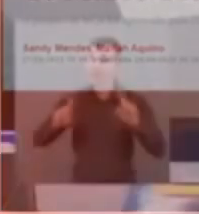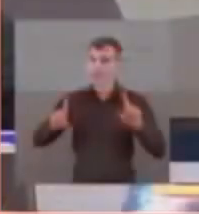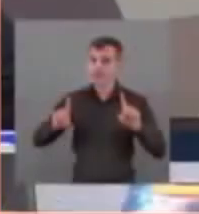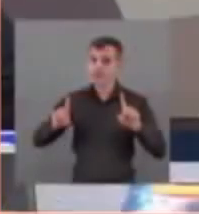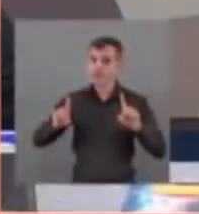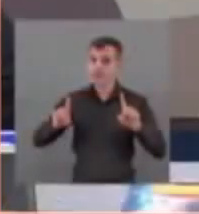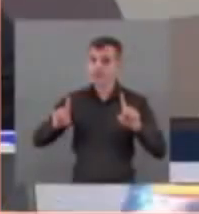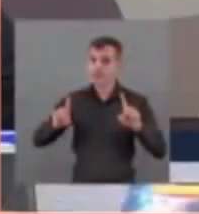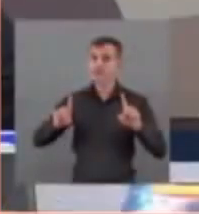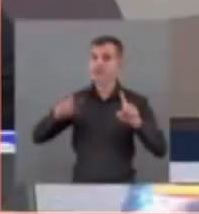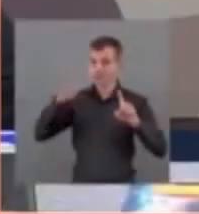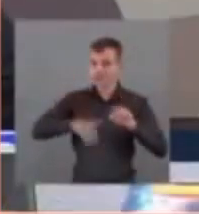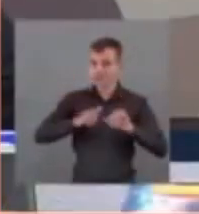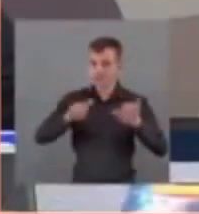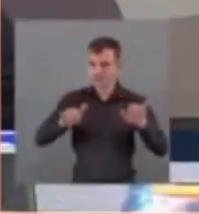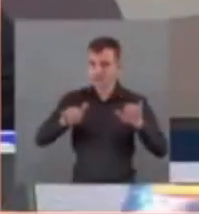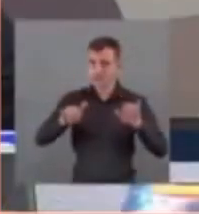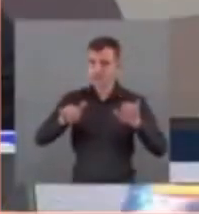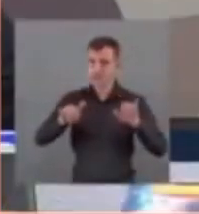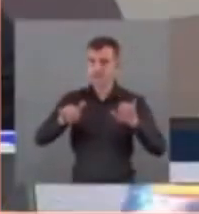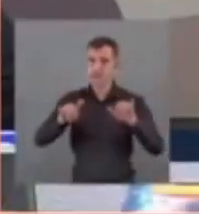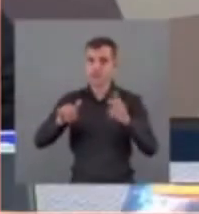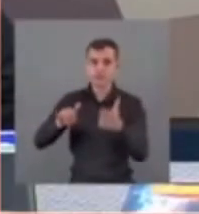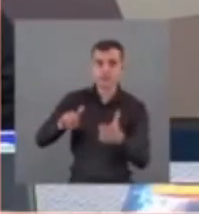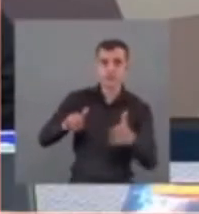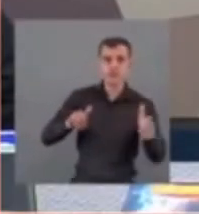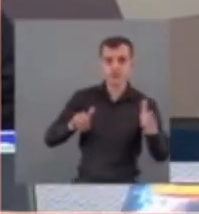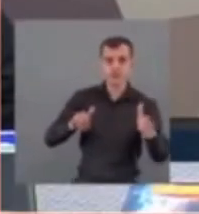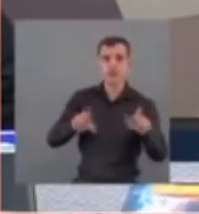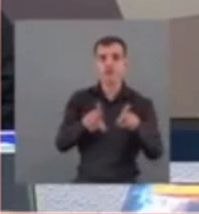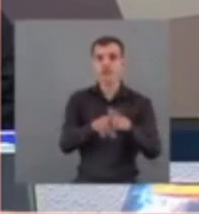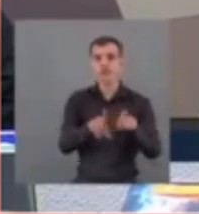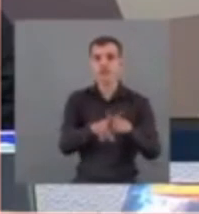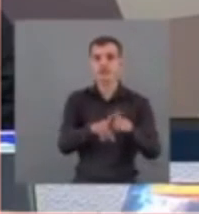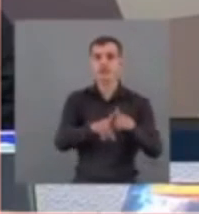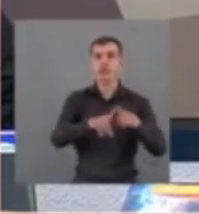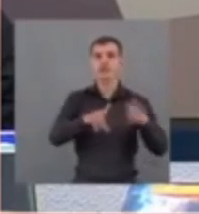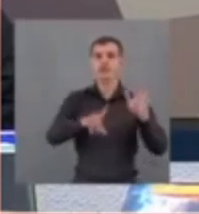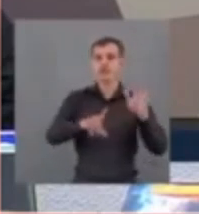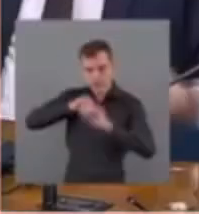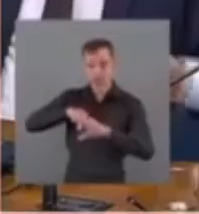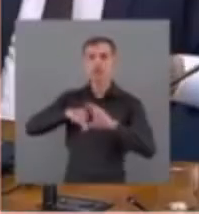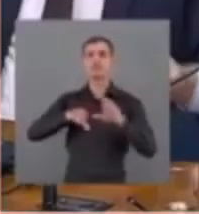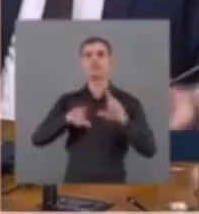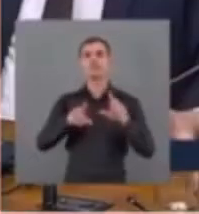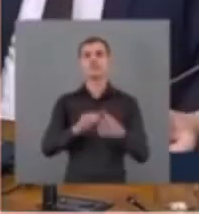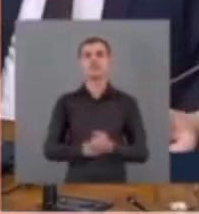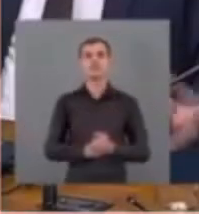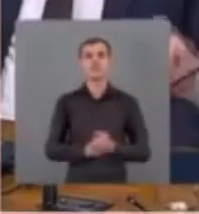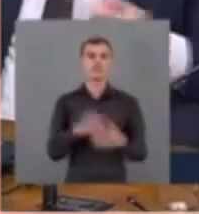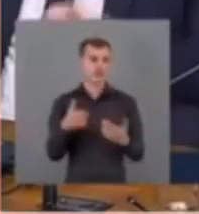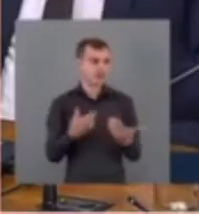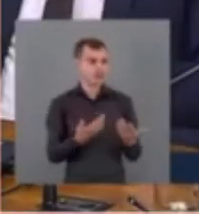Tribunal Federal. Eles querem partir para cima do Supremo de qualquer jeito. Então, se voltar para cá